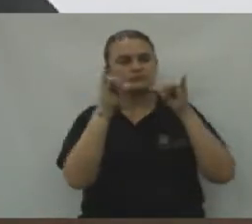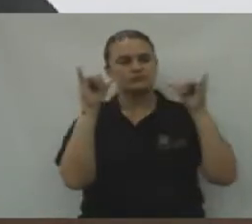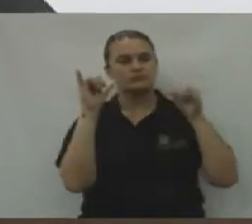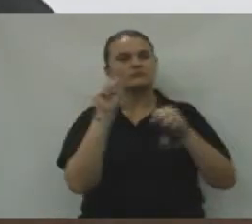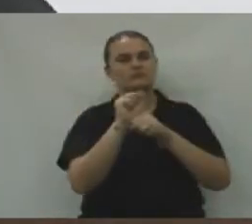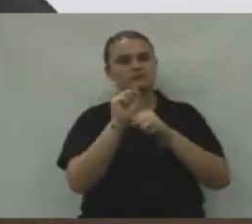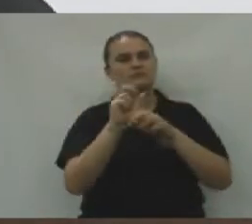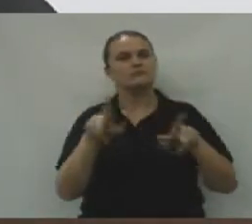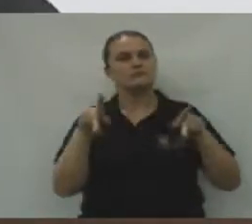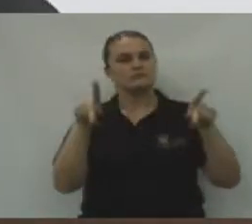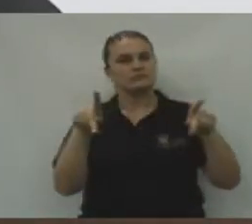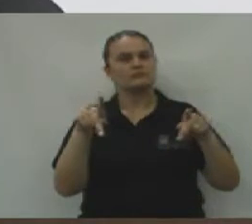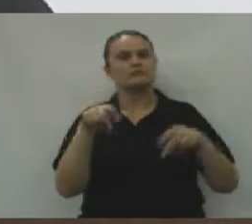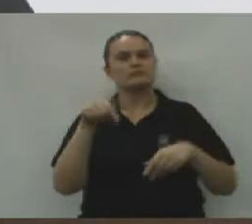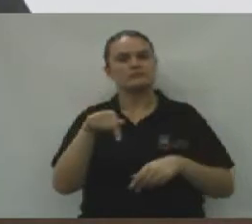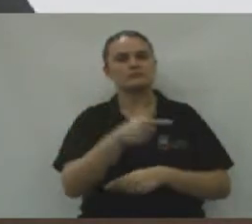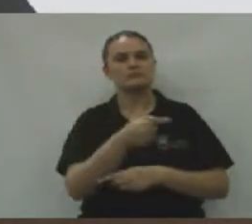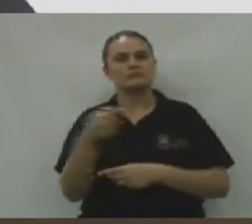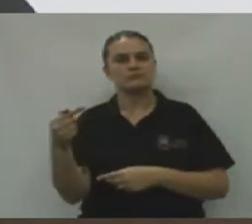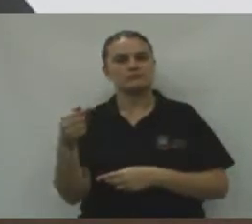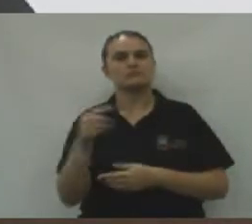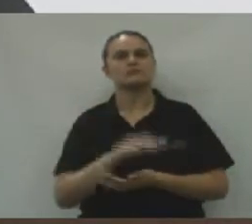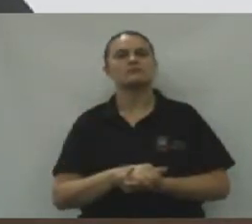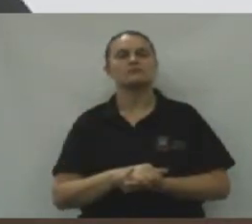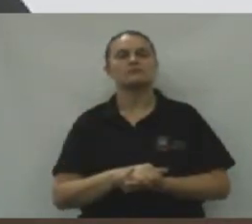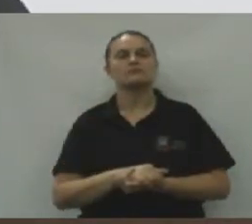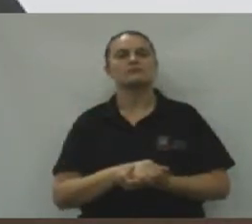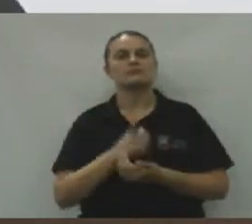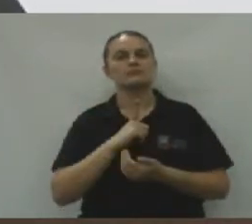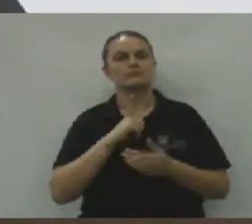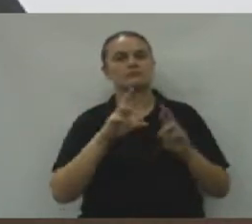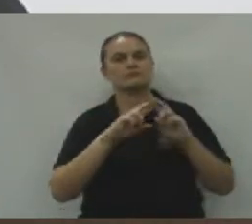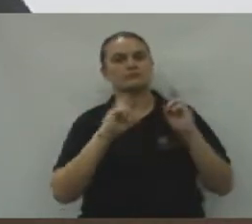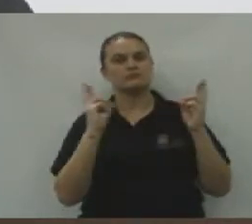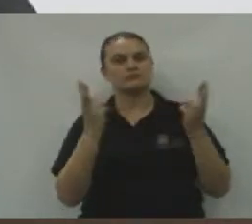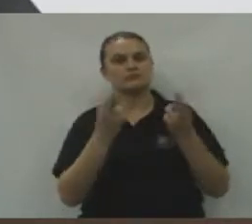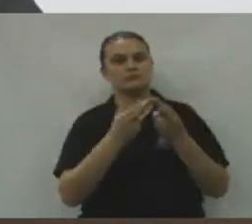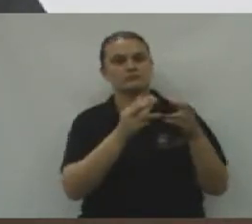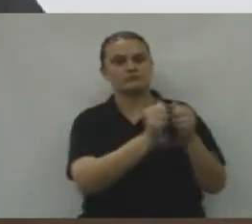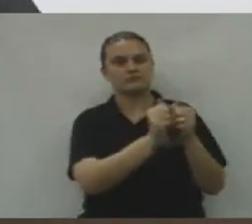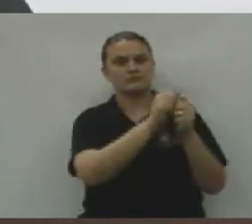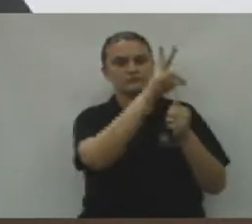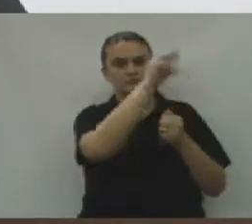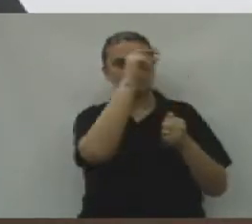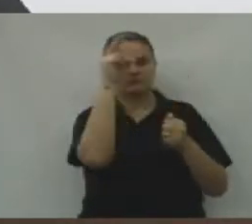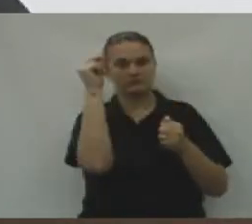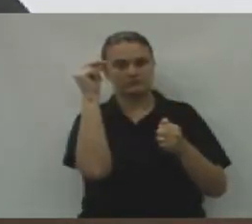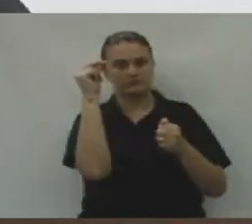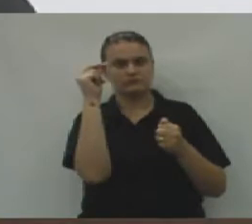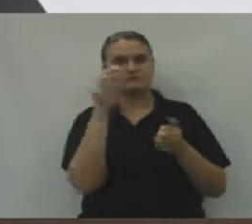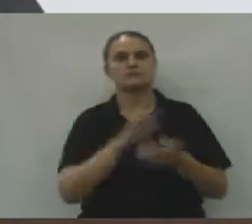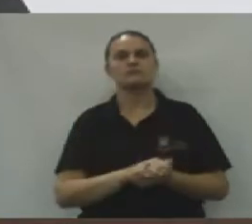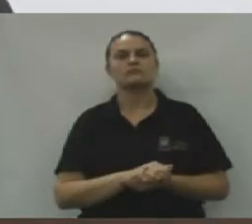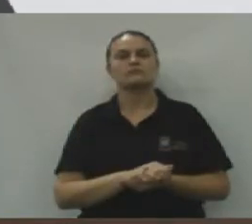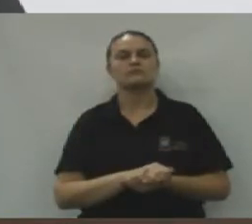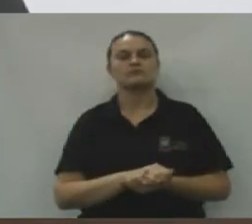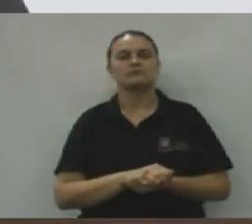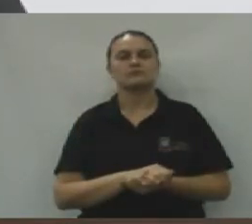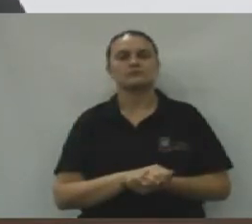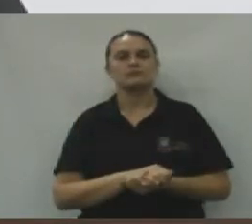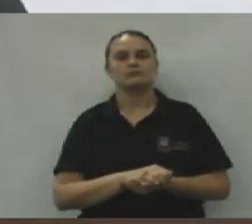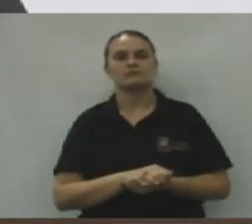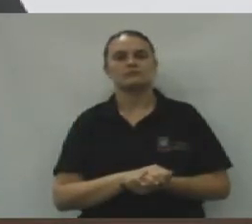para a população nessa semana que vai ter esse repasse, onde vai ter uma reunião com o Executivo, na pessoa do prefeito